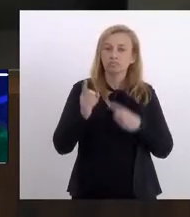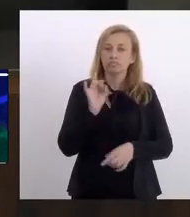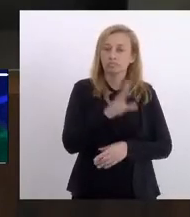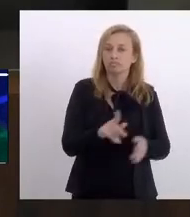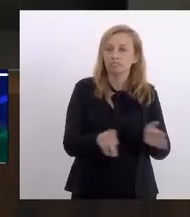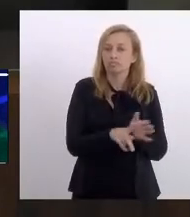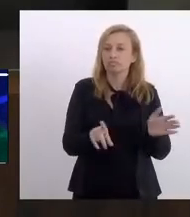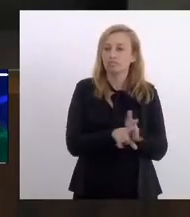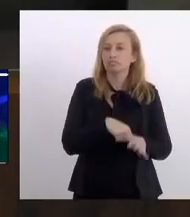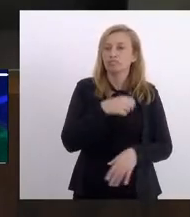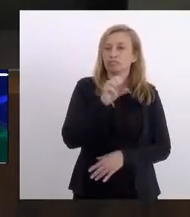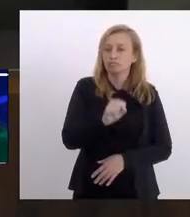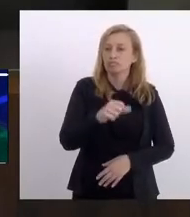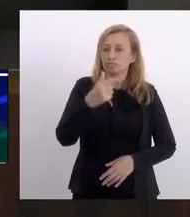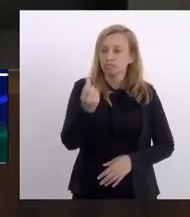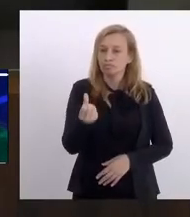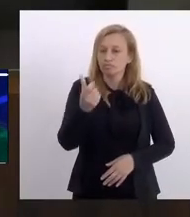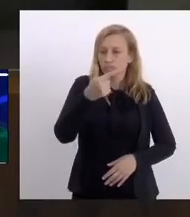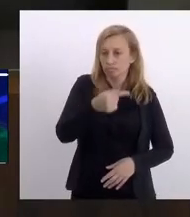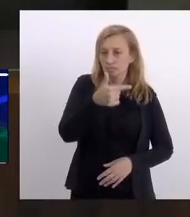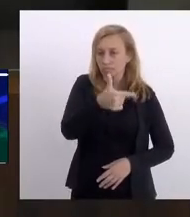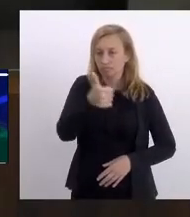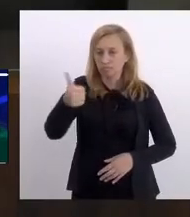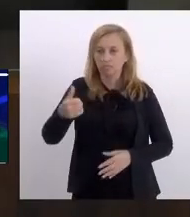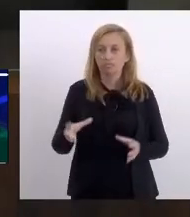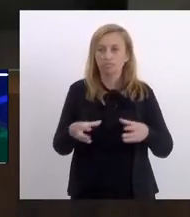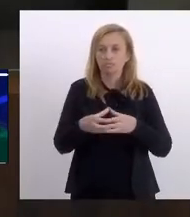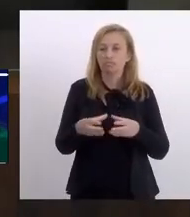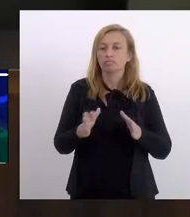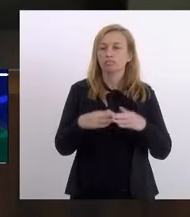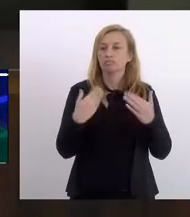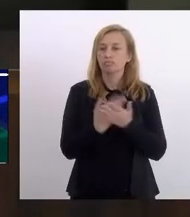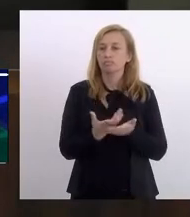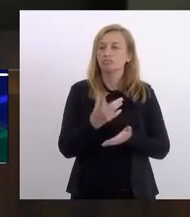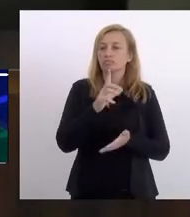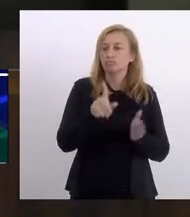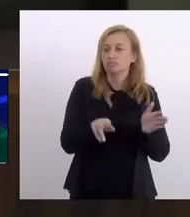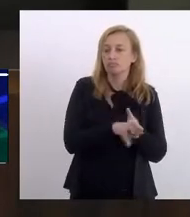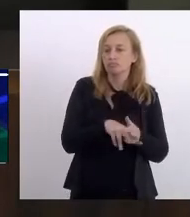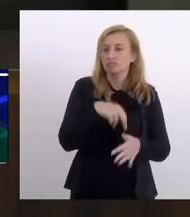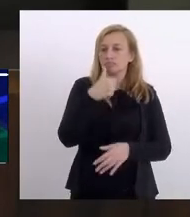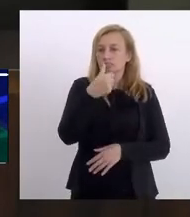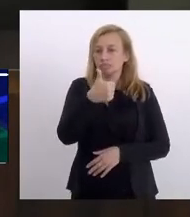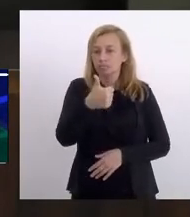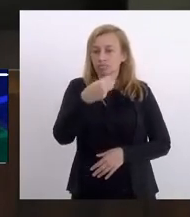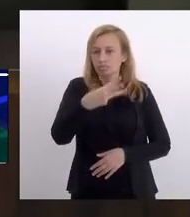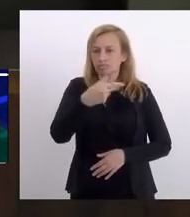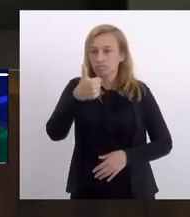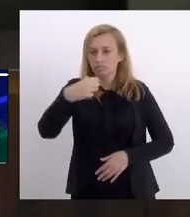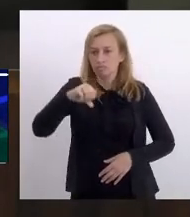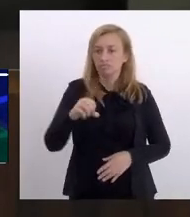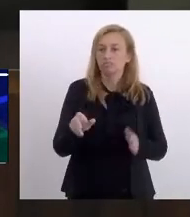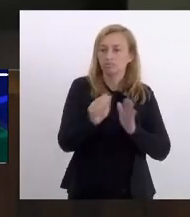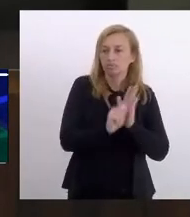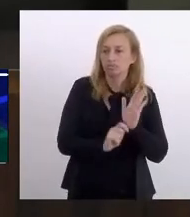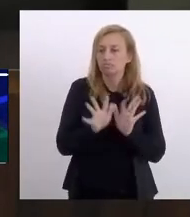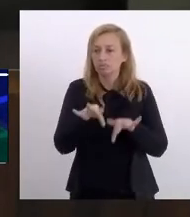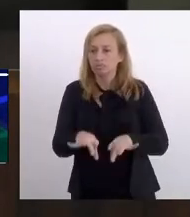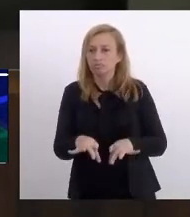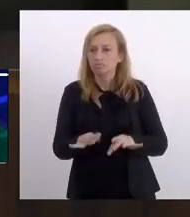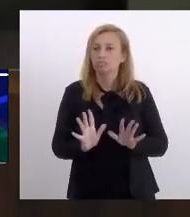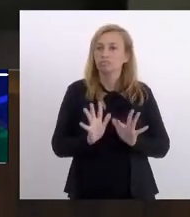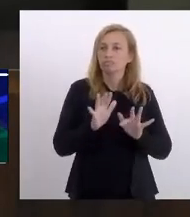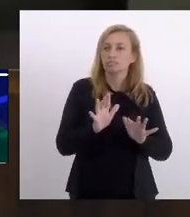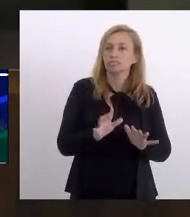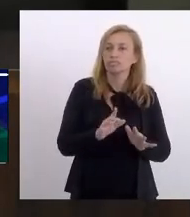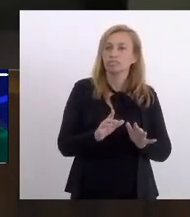resolução 867-21, de autoria da Comissão Parlamentar de Inquérito, resolução 3/19, que aprova o relatório final e as conclusões da